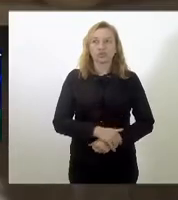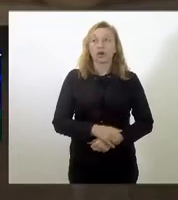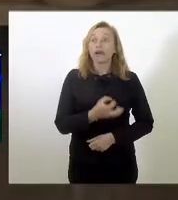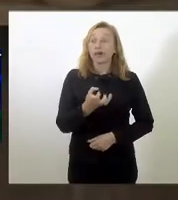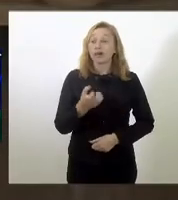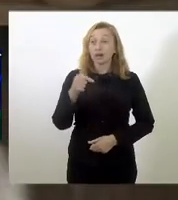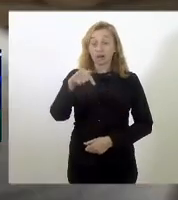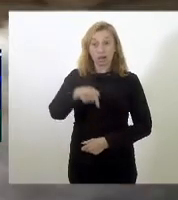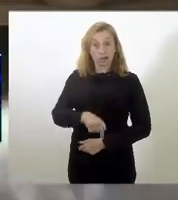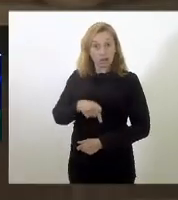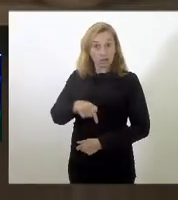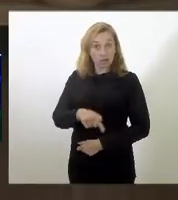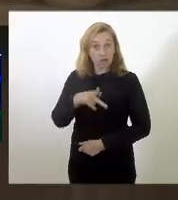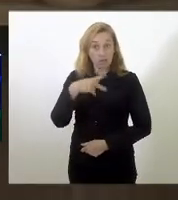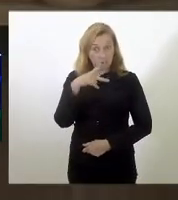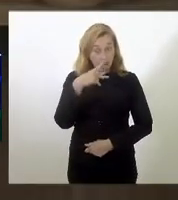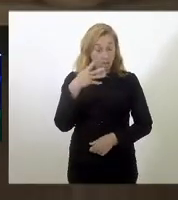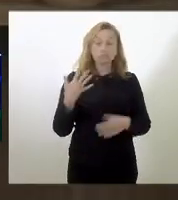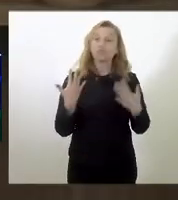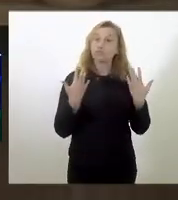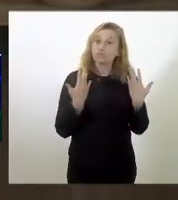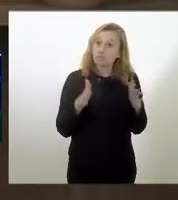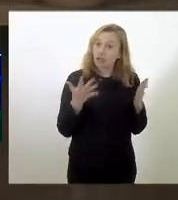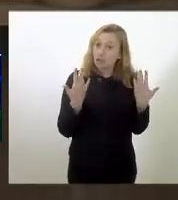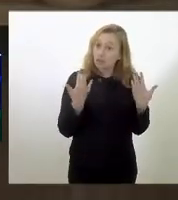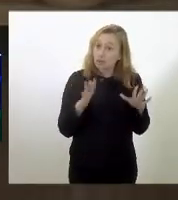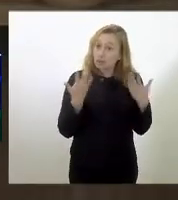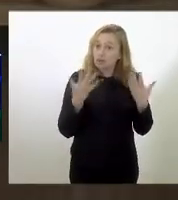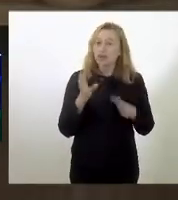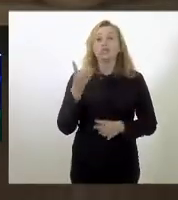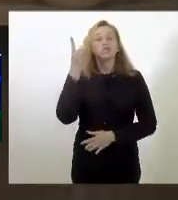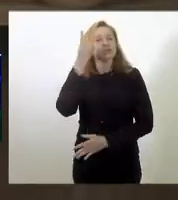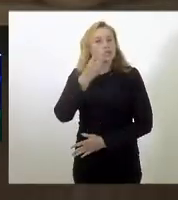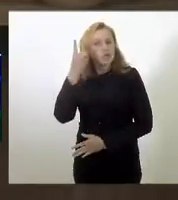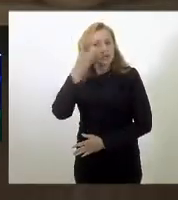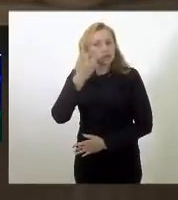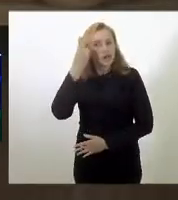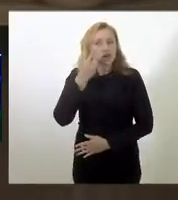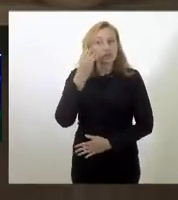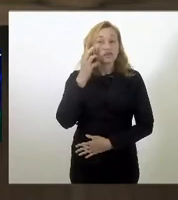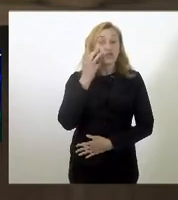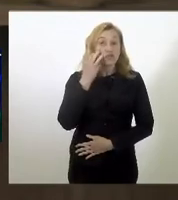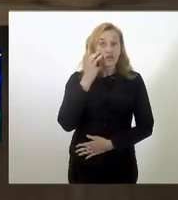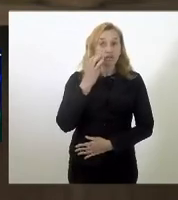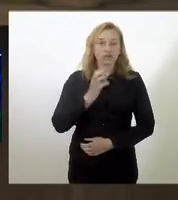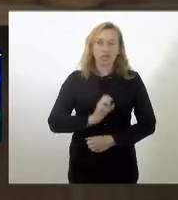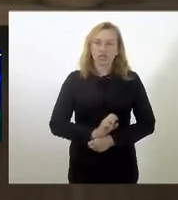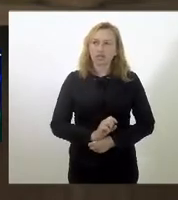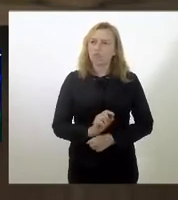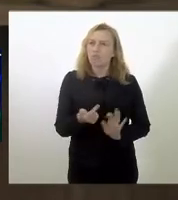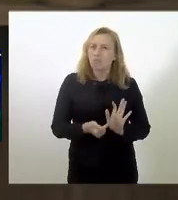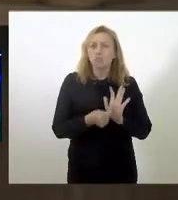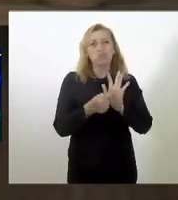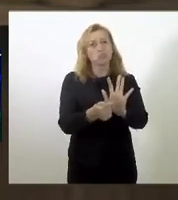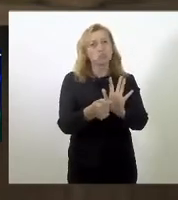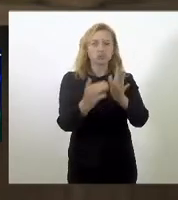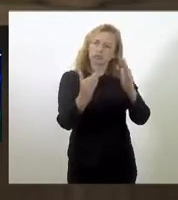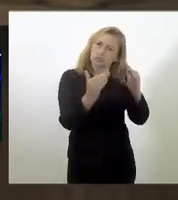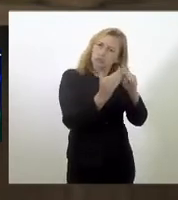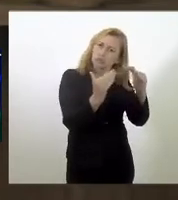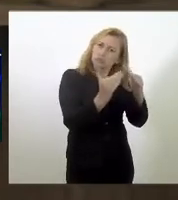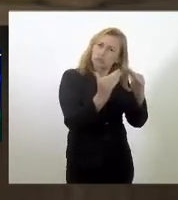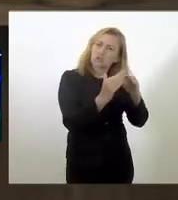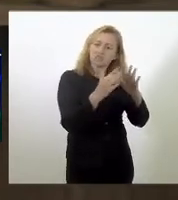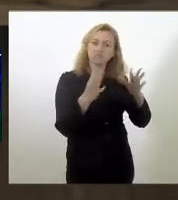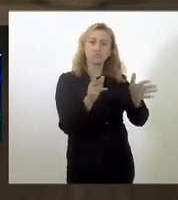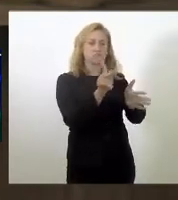aqui externar e parabenizar o deputado Valdec Carneiro por mostrar a essa casa um